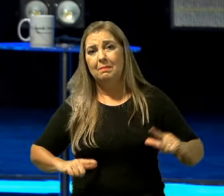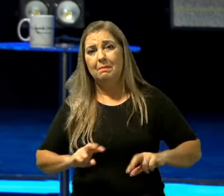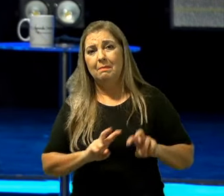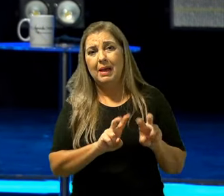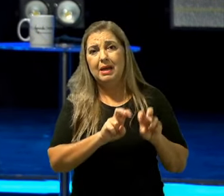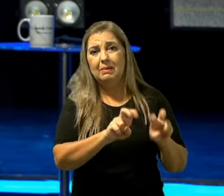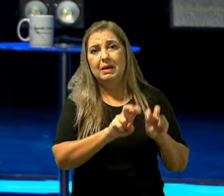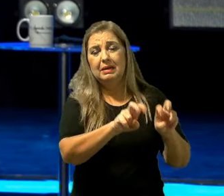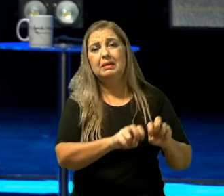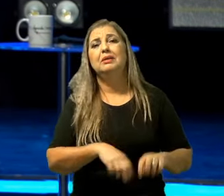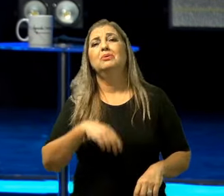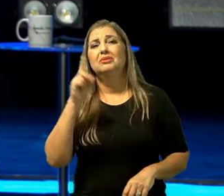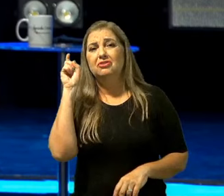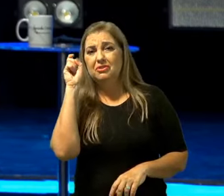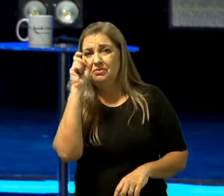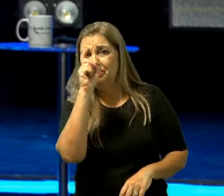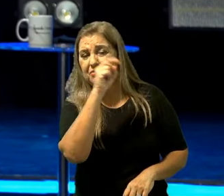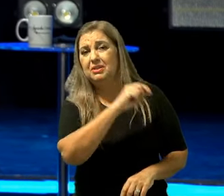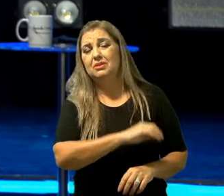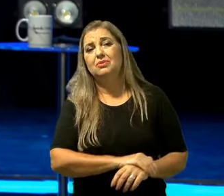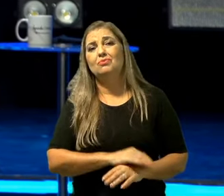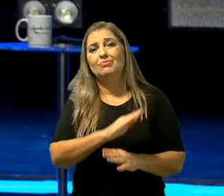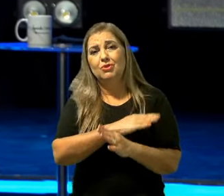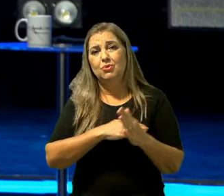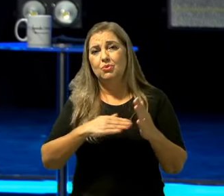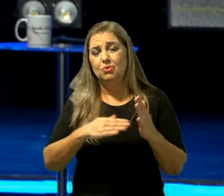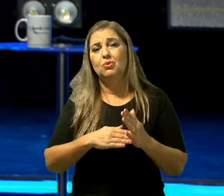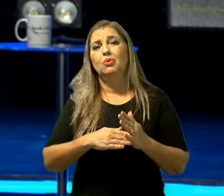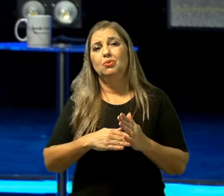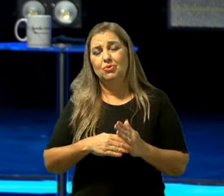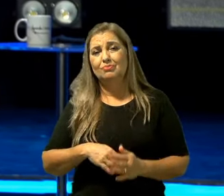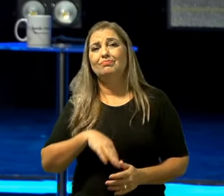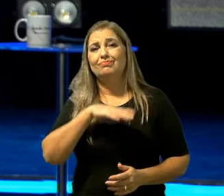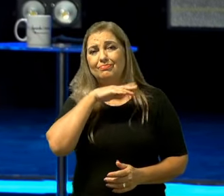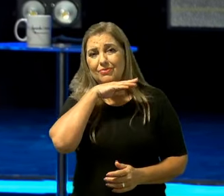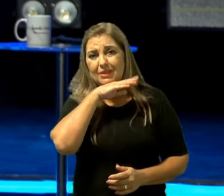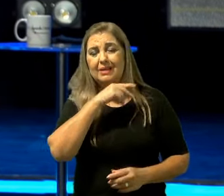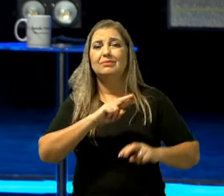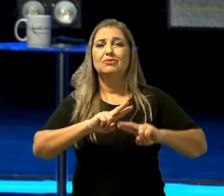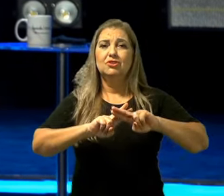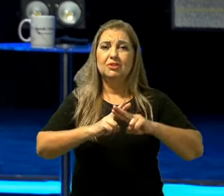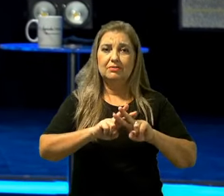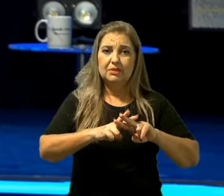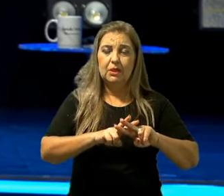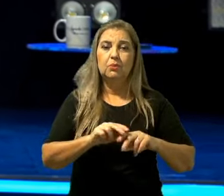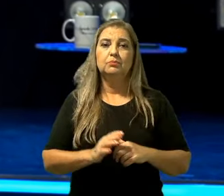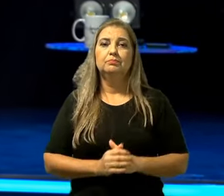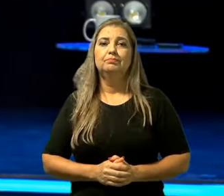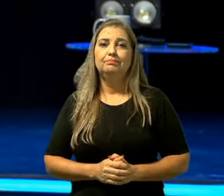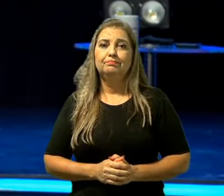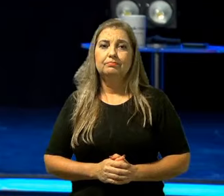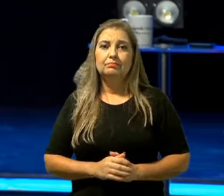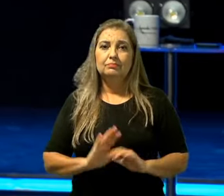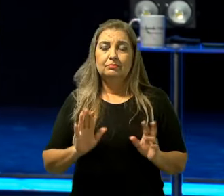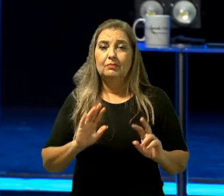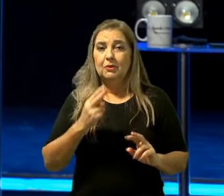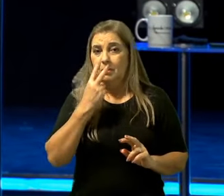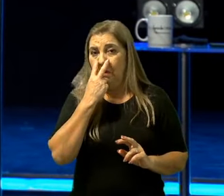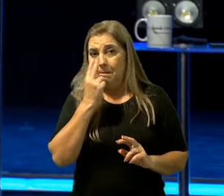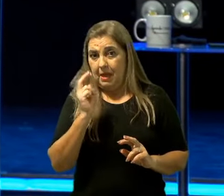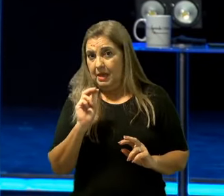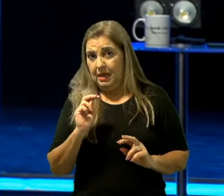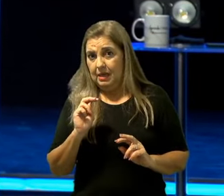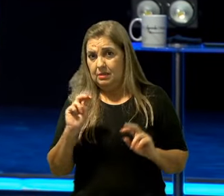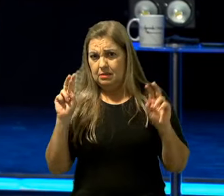tudo, os egípcios os sujeitavam à cruel escravidão. Não parece ser o cenário de alguém que tem